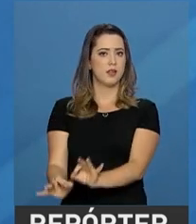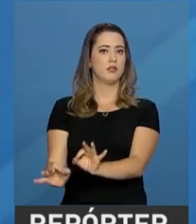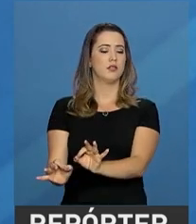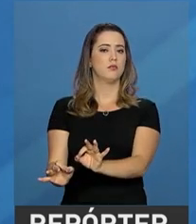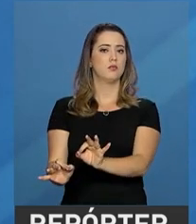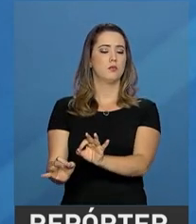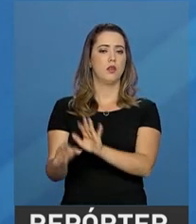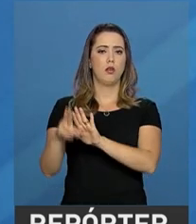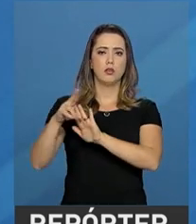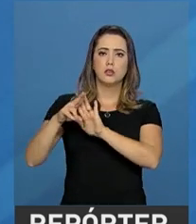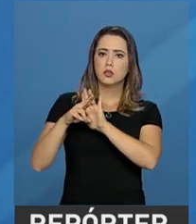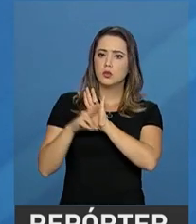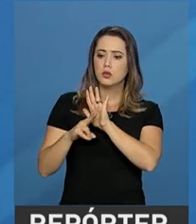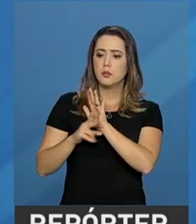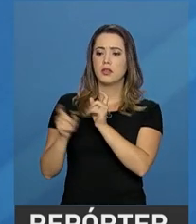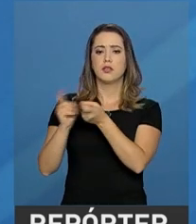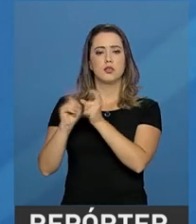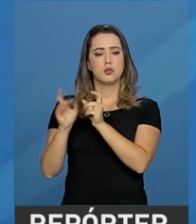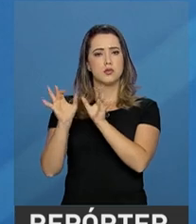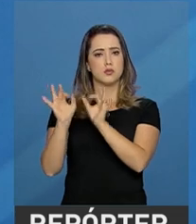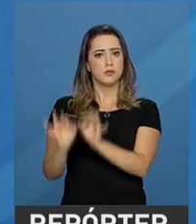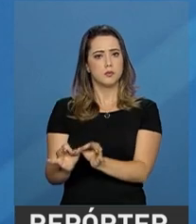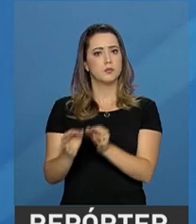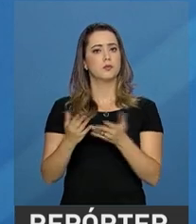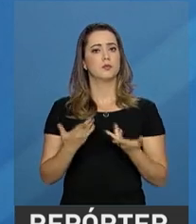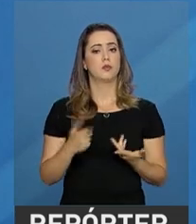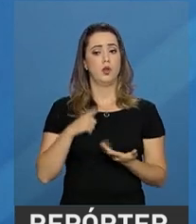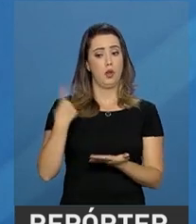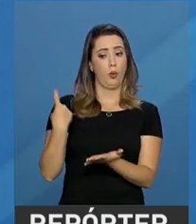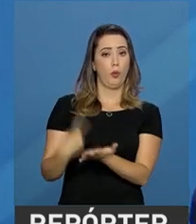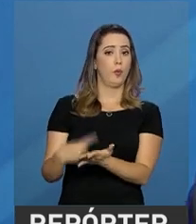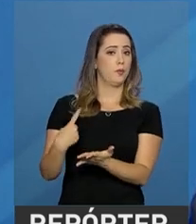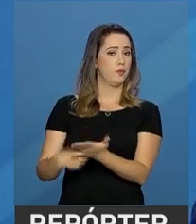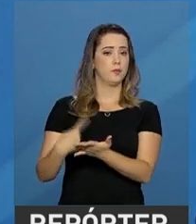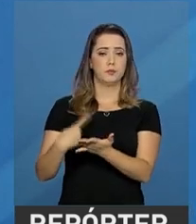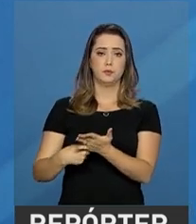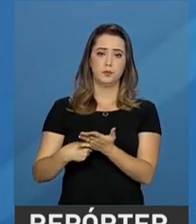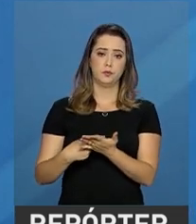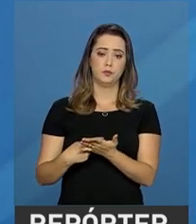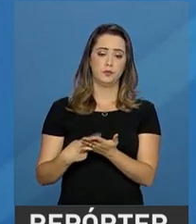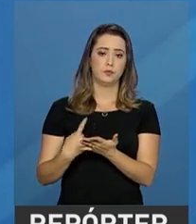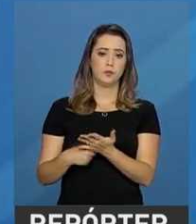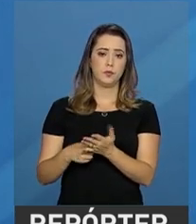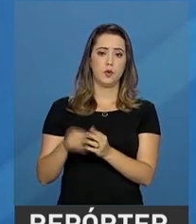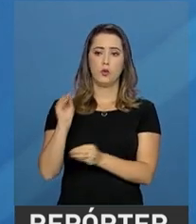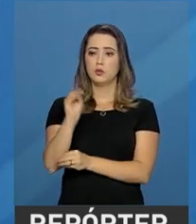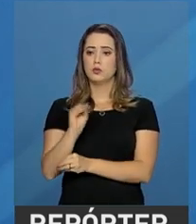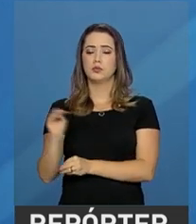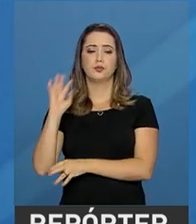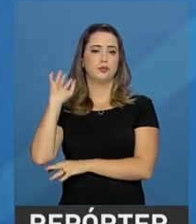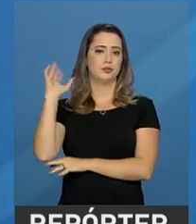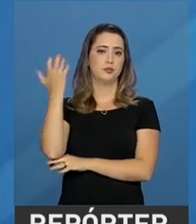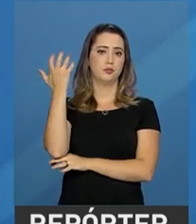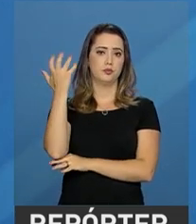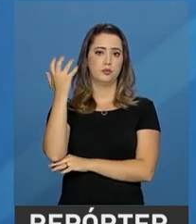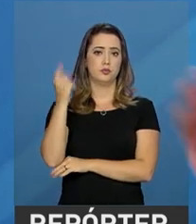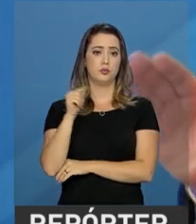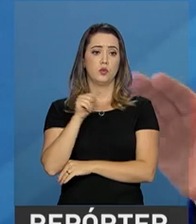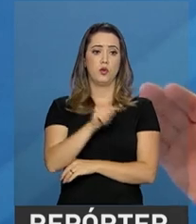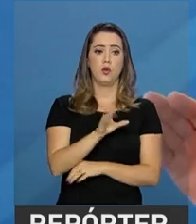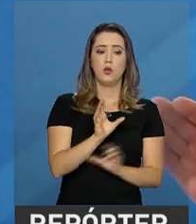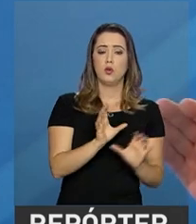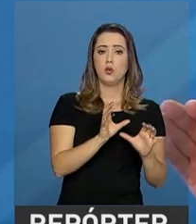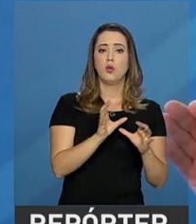uma governança que tenha compromissos no caso com a preservação ambiental que o